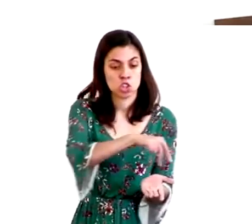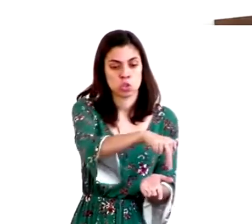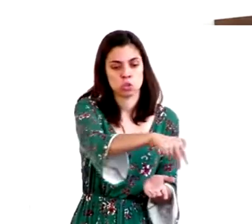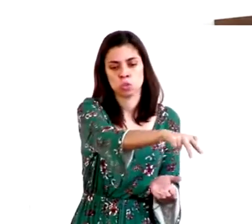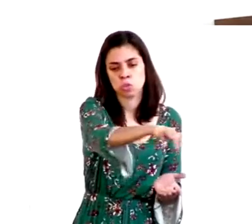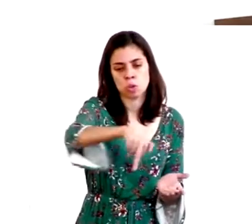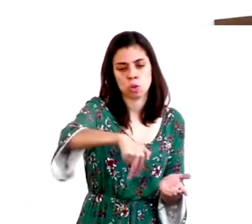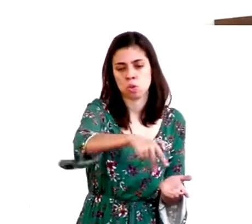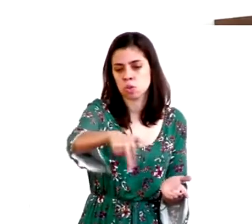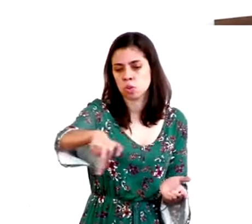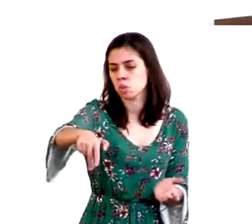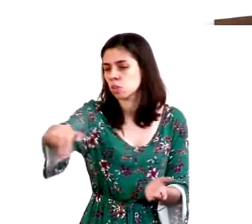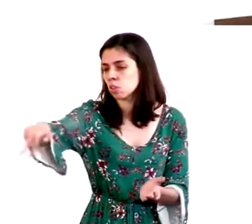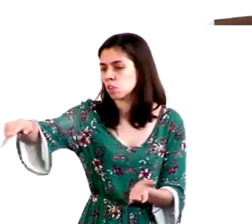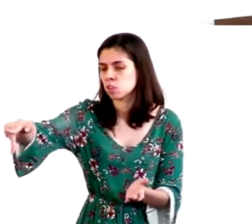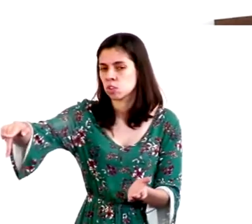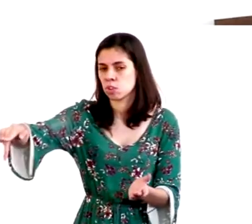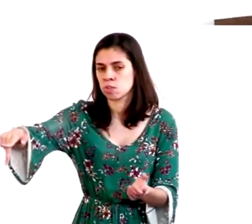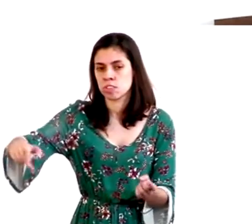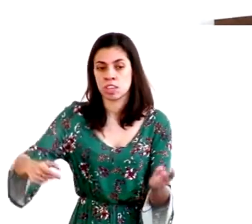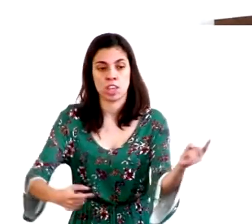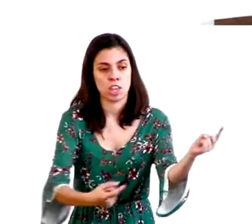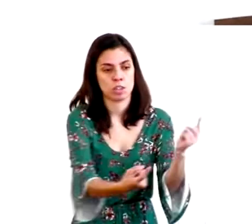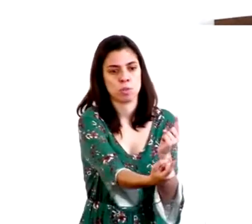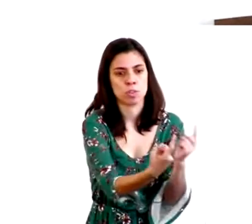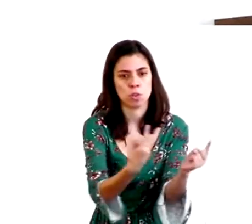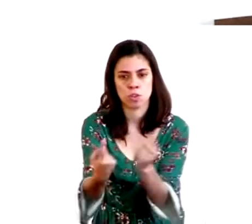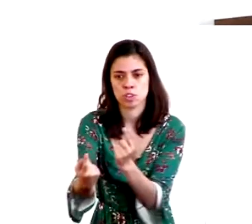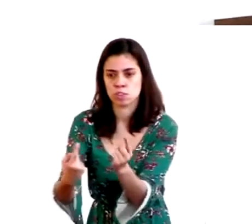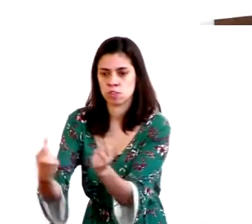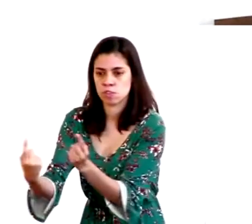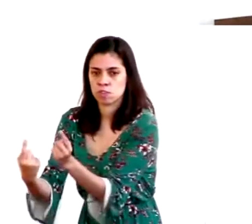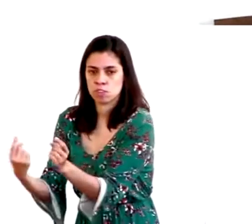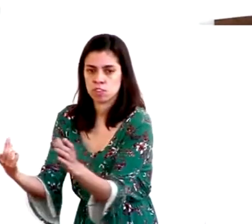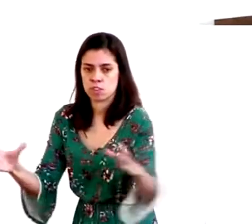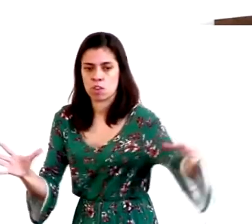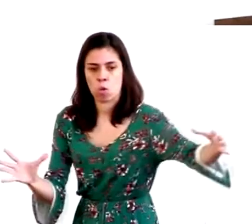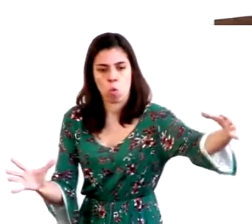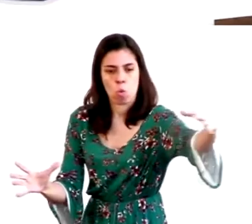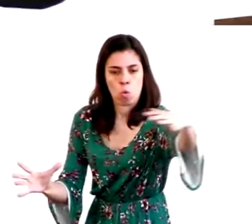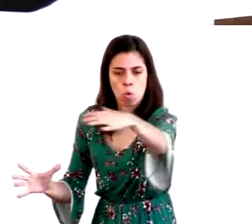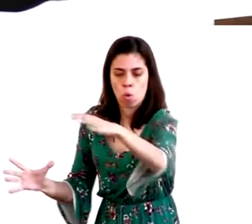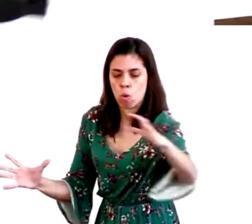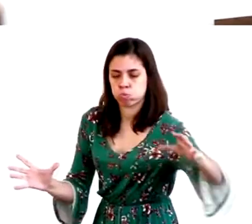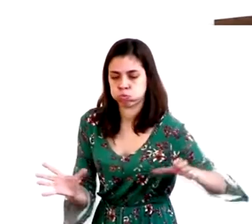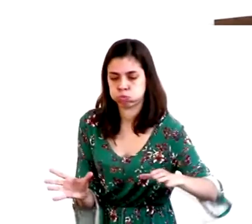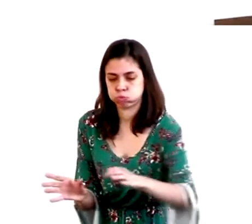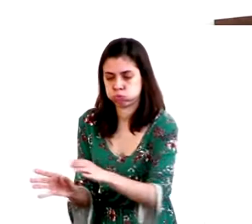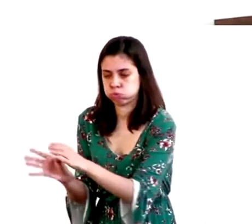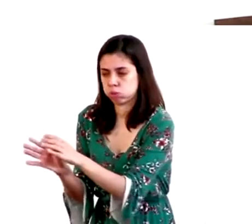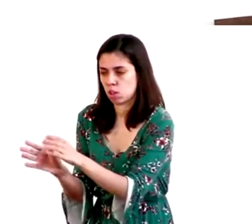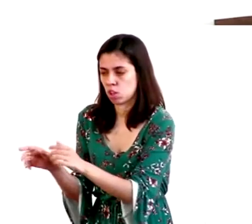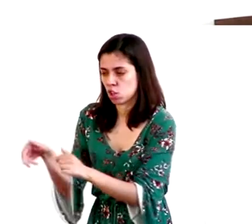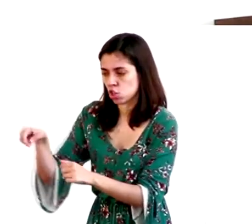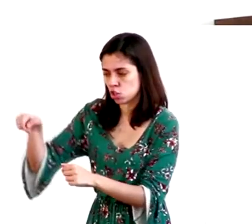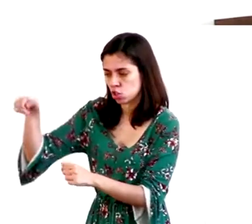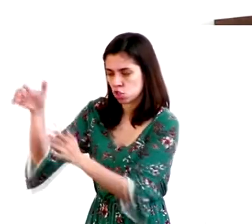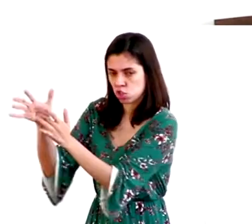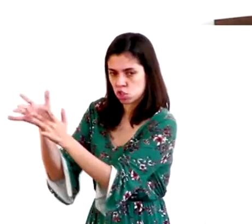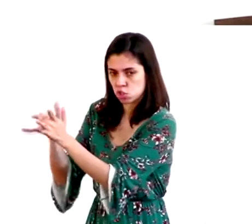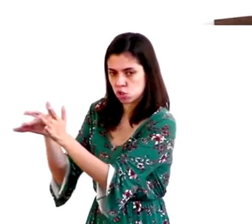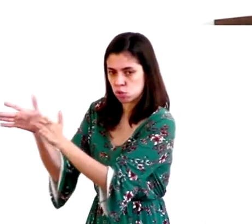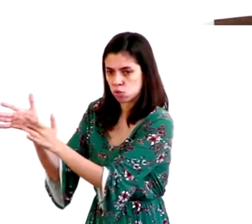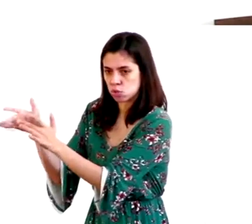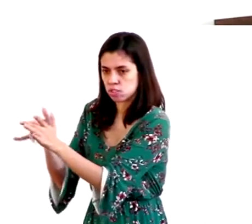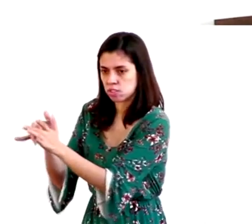Jordão, numerosas multidões o seguiam. O reino de Deus está entre eles. Ao fazer toda